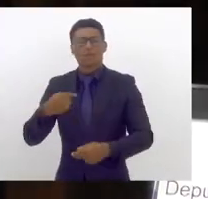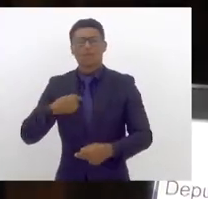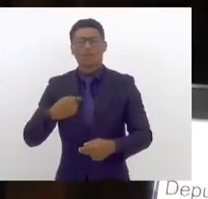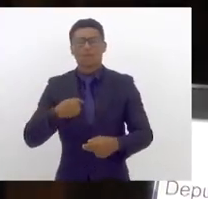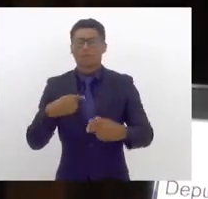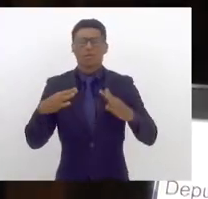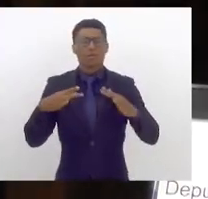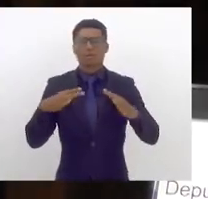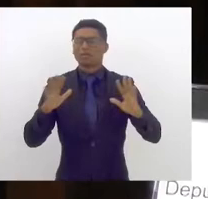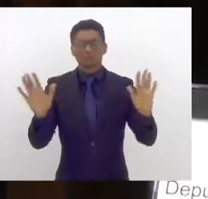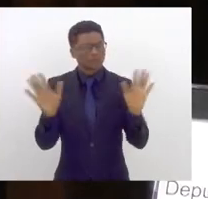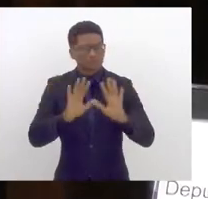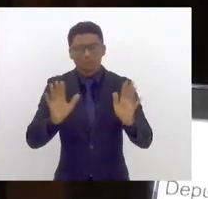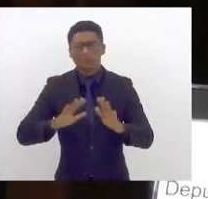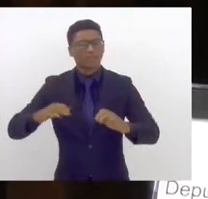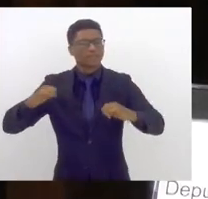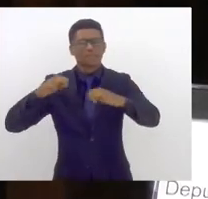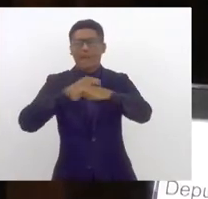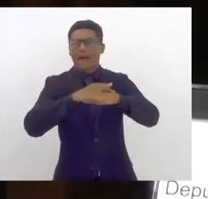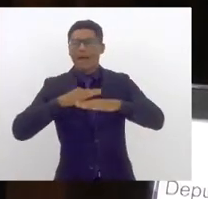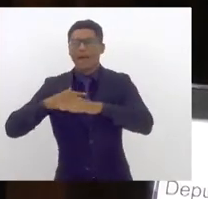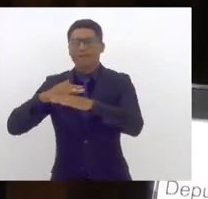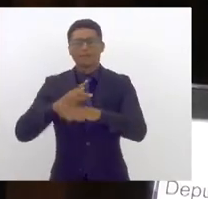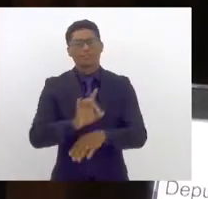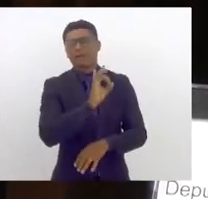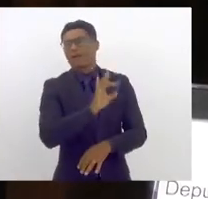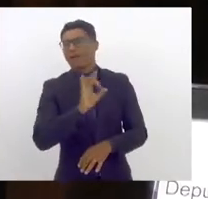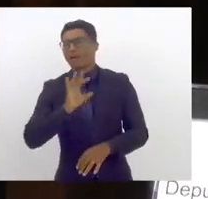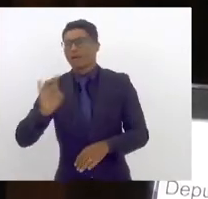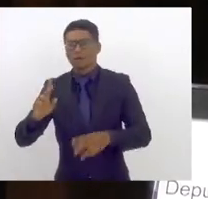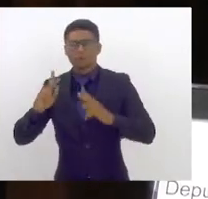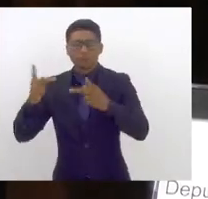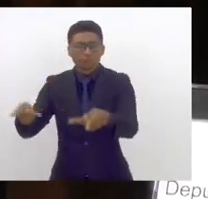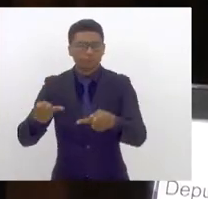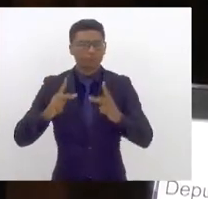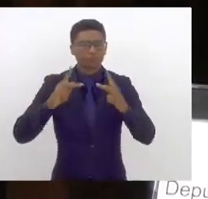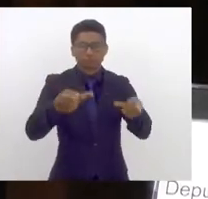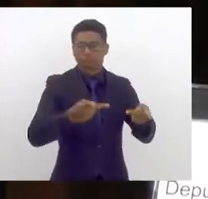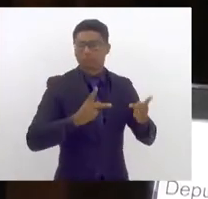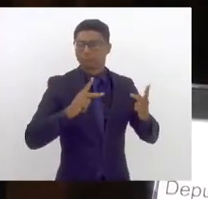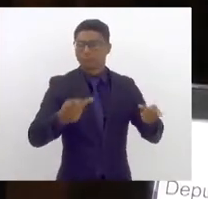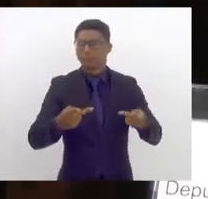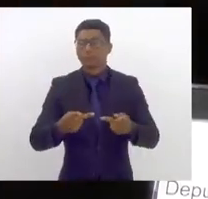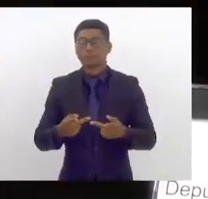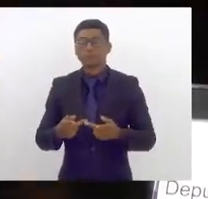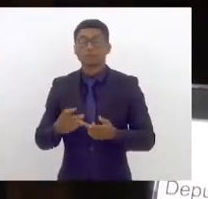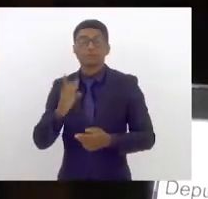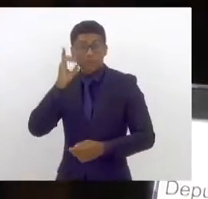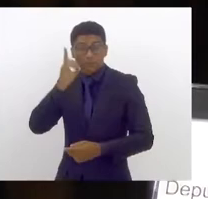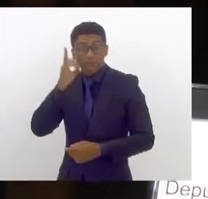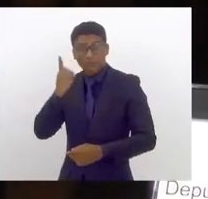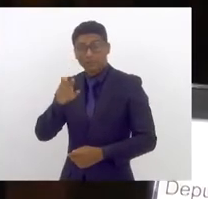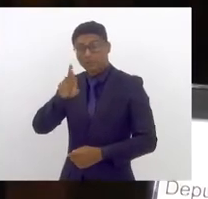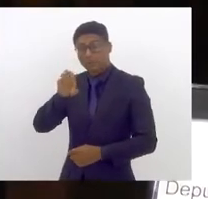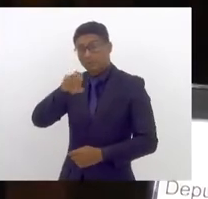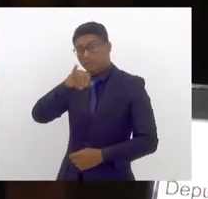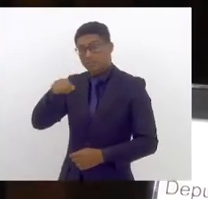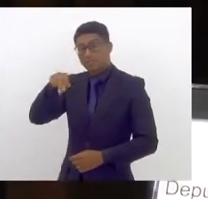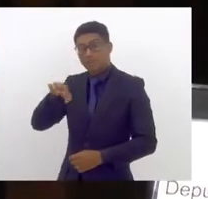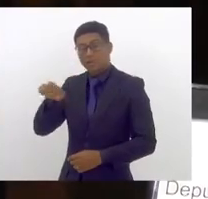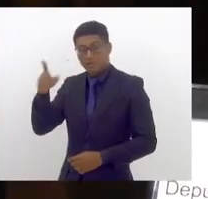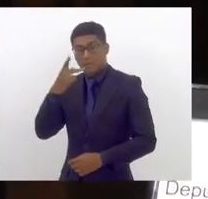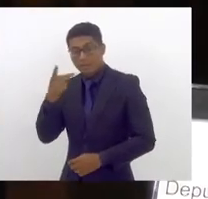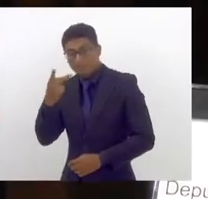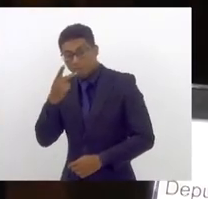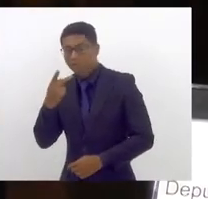a cada município para que nós possamos garantir tudo que é deputada Rejane vem trazendo né de apoio